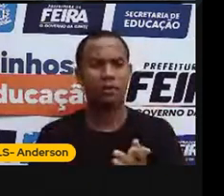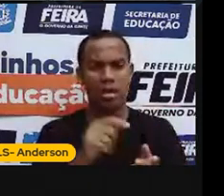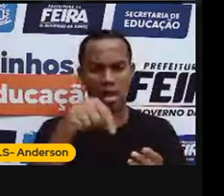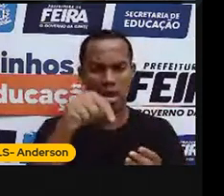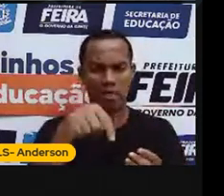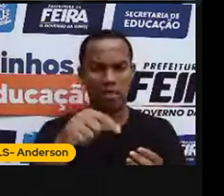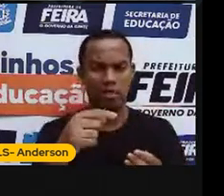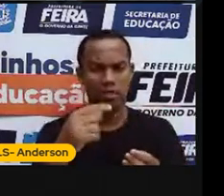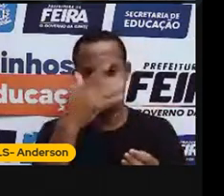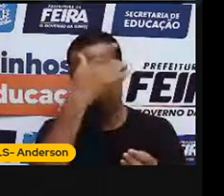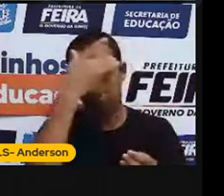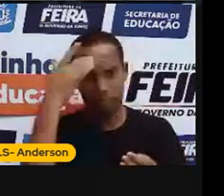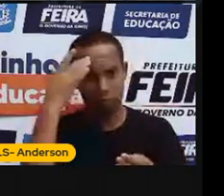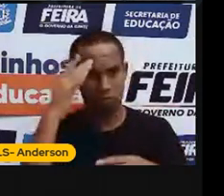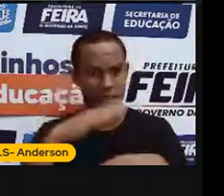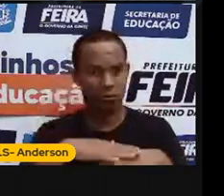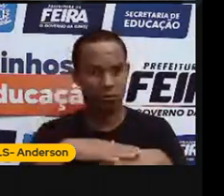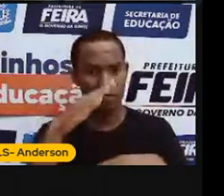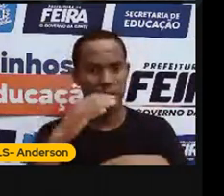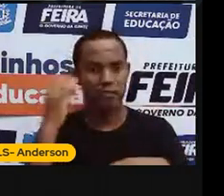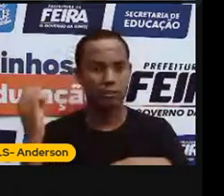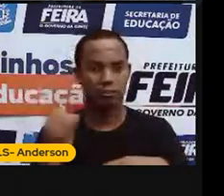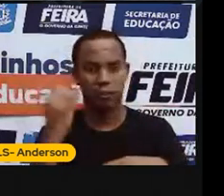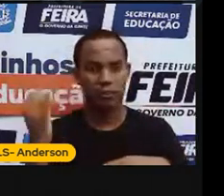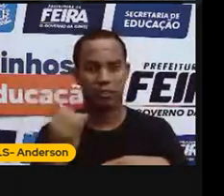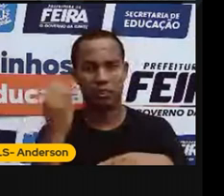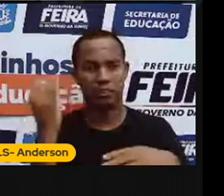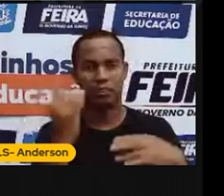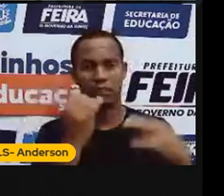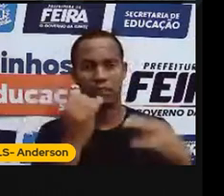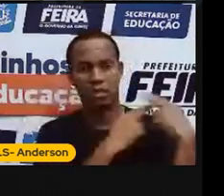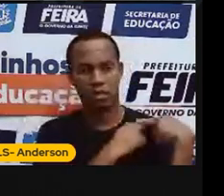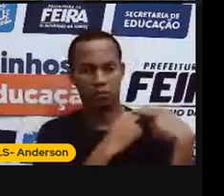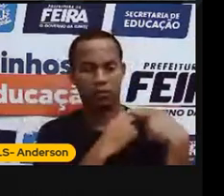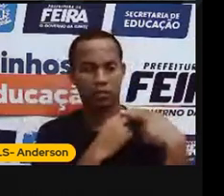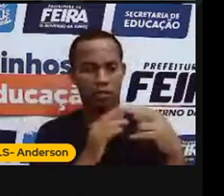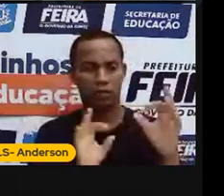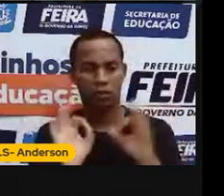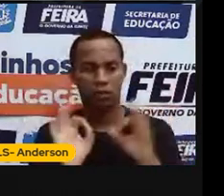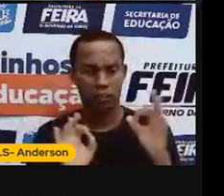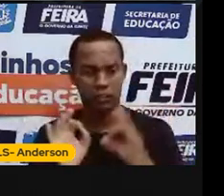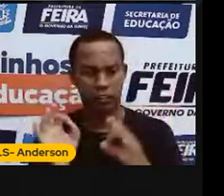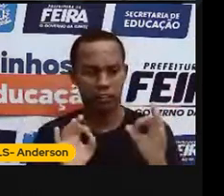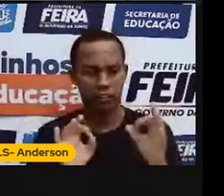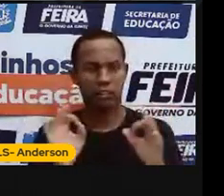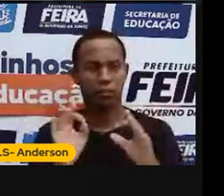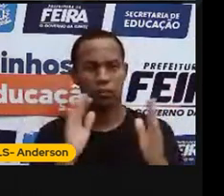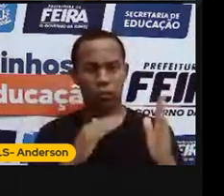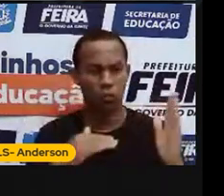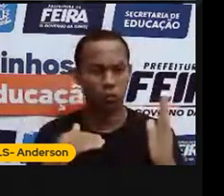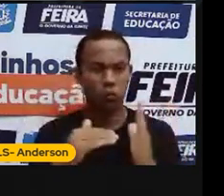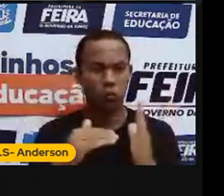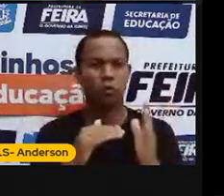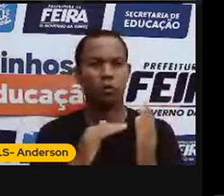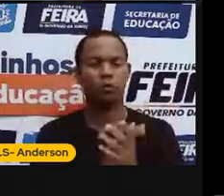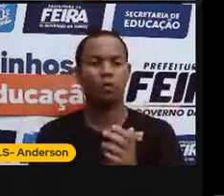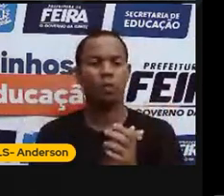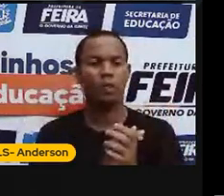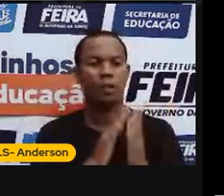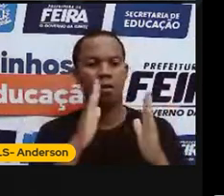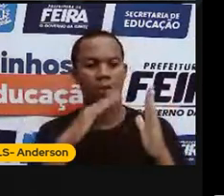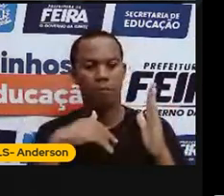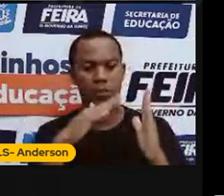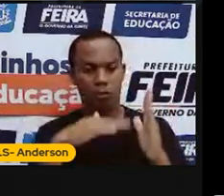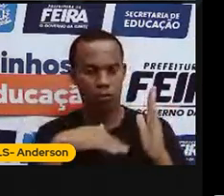mais importantes, porque elas são responsáveis por isso, são responsáveis pela organização, por tudo. Né? Então, a pintura